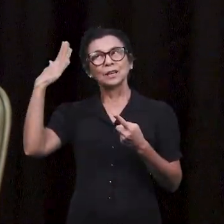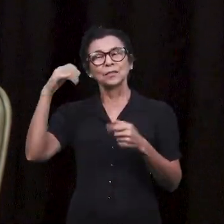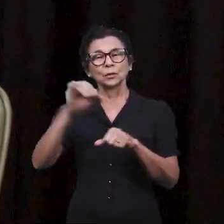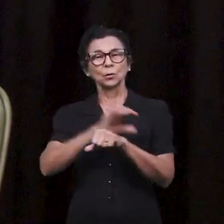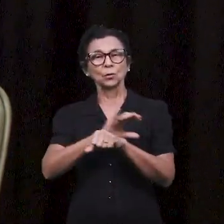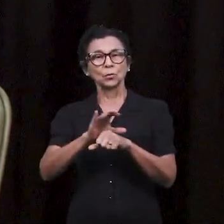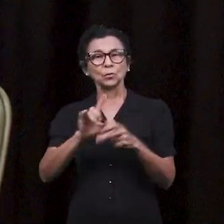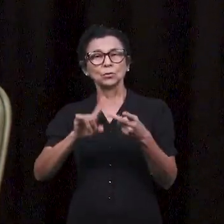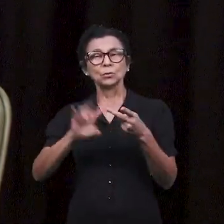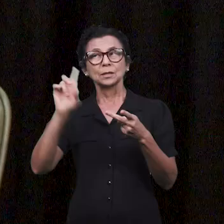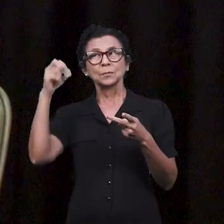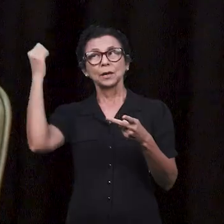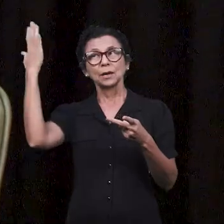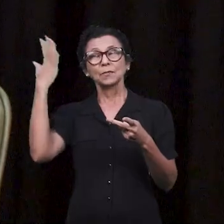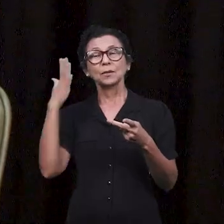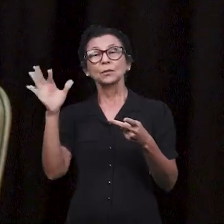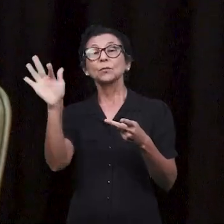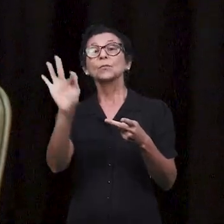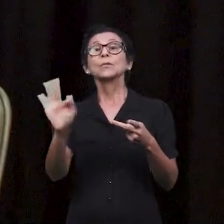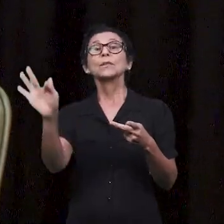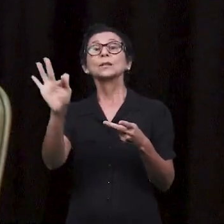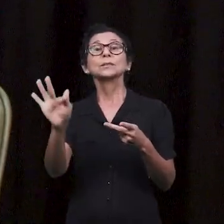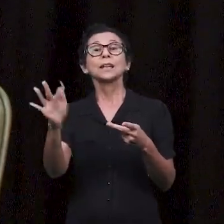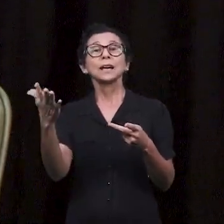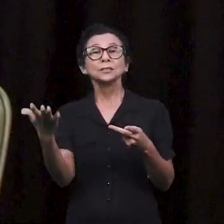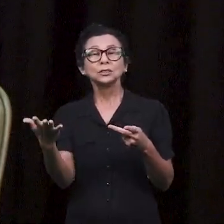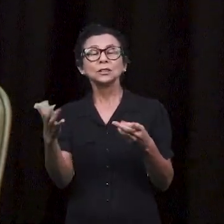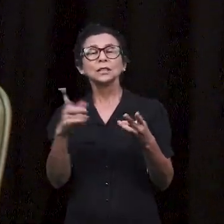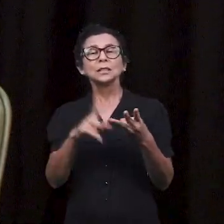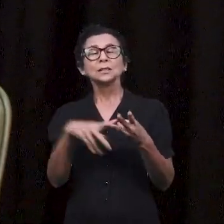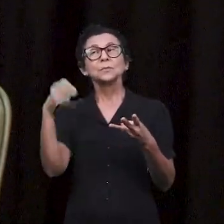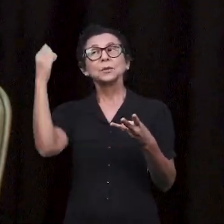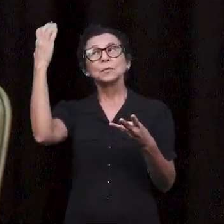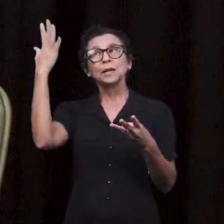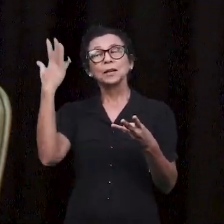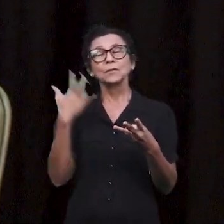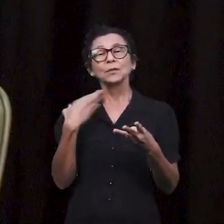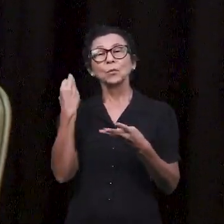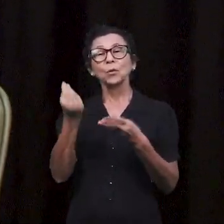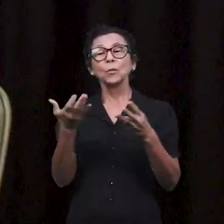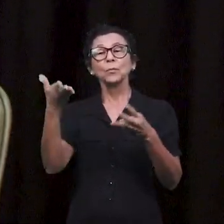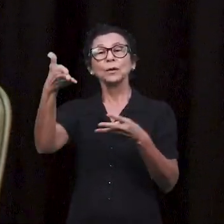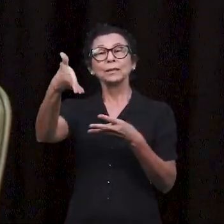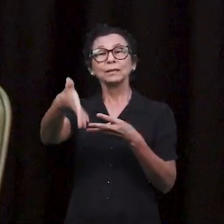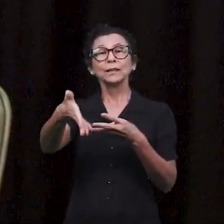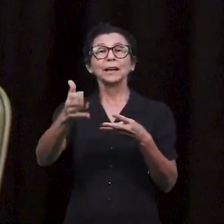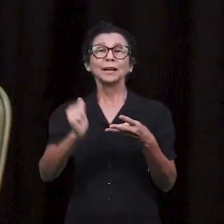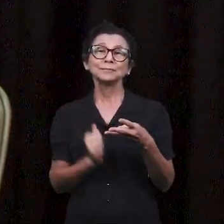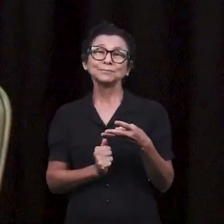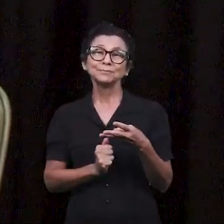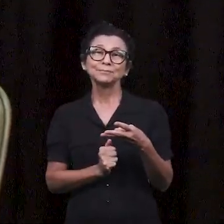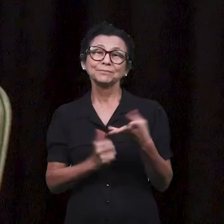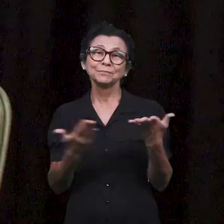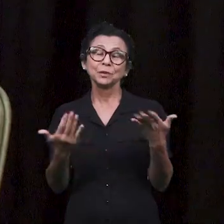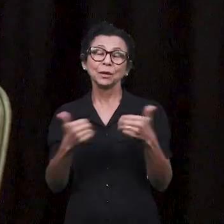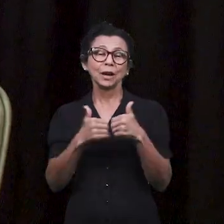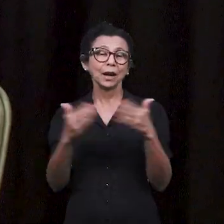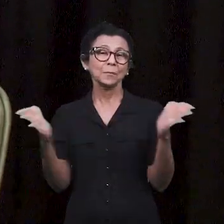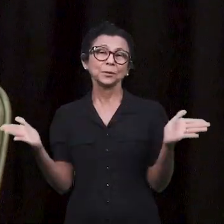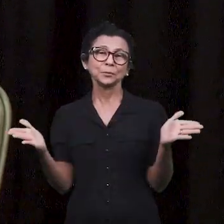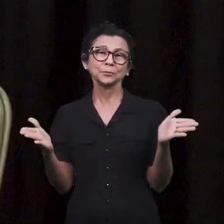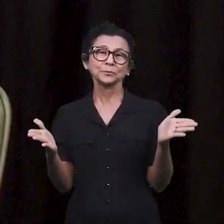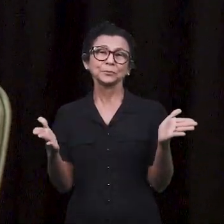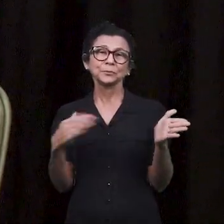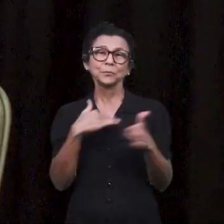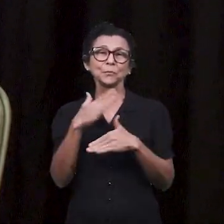revelou qual faculdade eu deveria buscar, depois ele revelou as formas como eu entraria e no fim ele abriu a porta. Para que eu